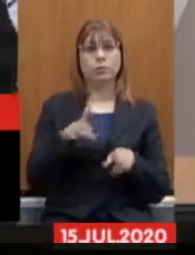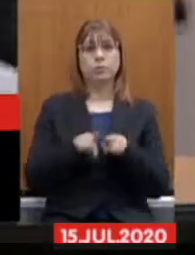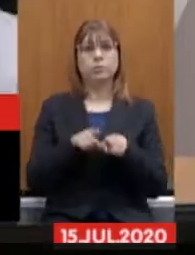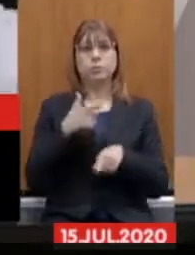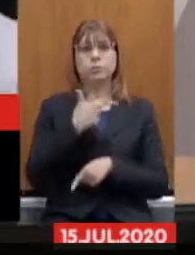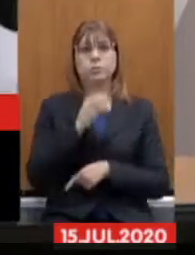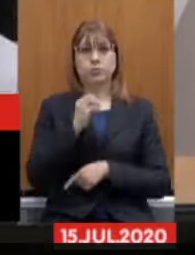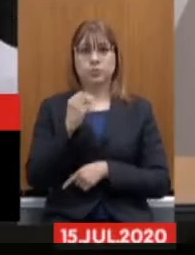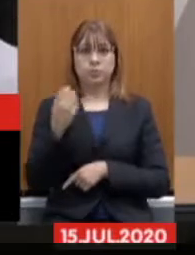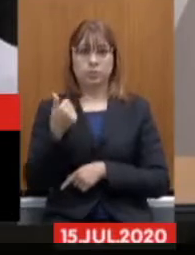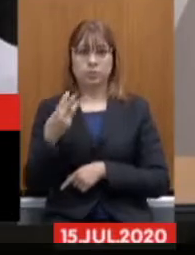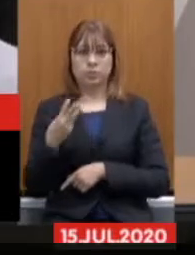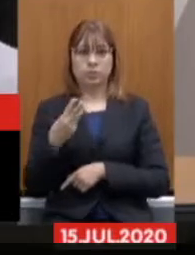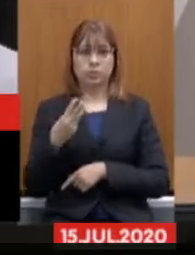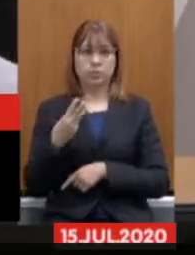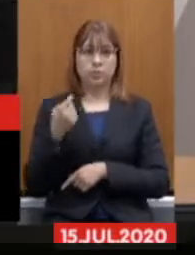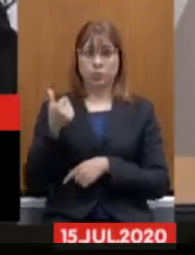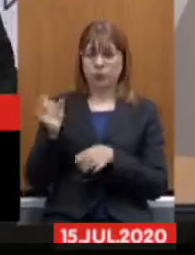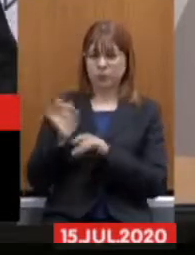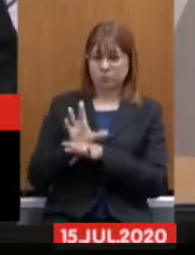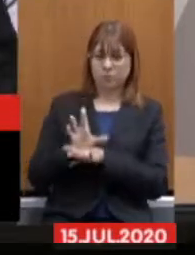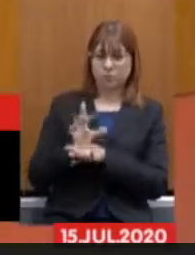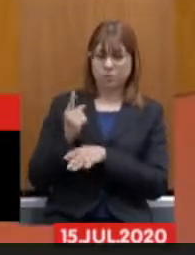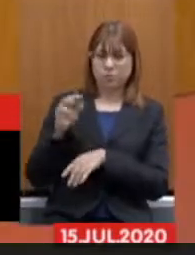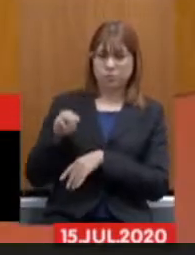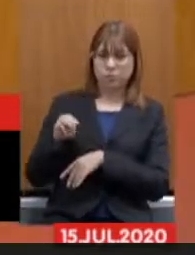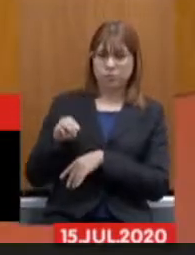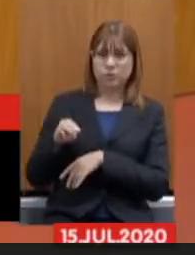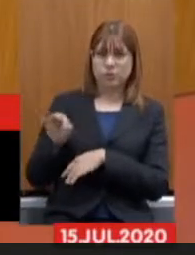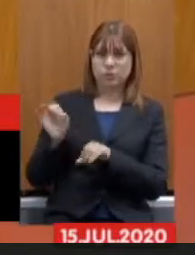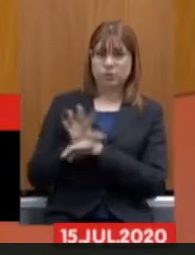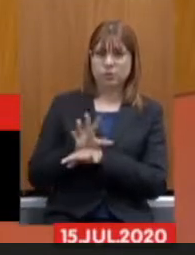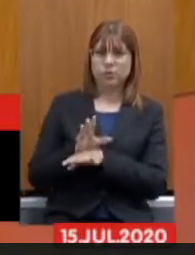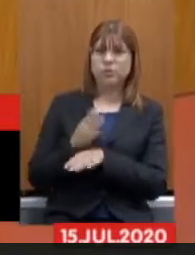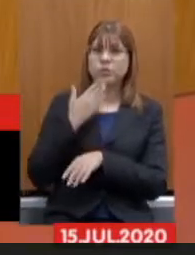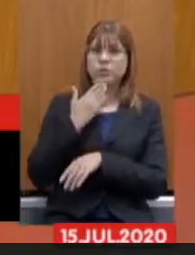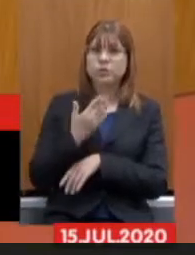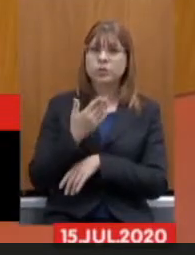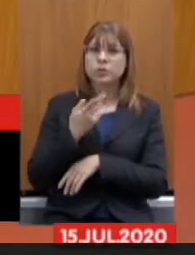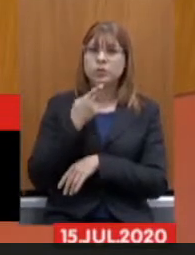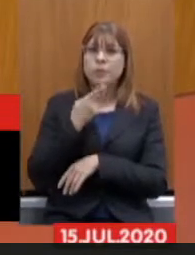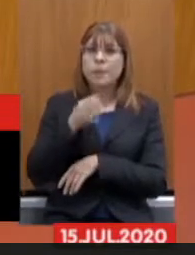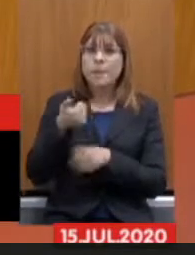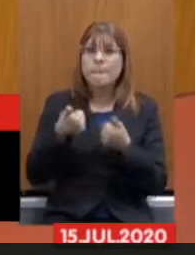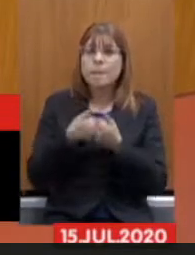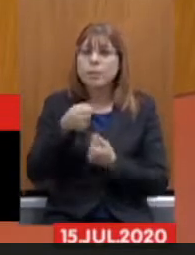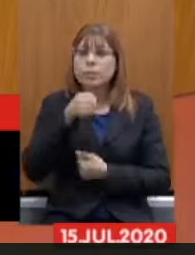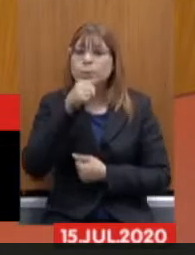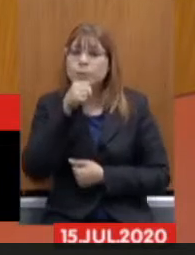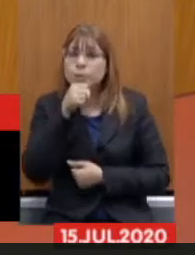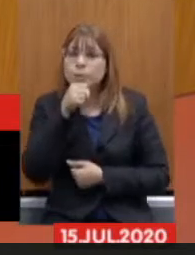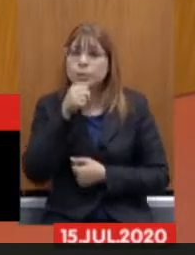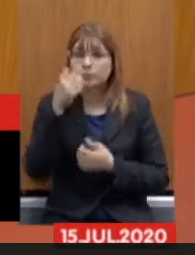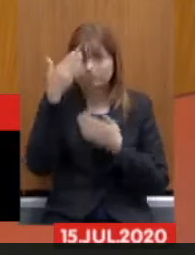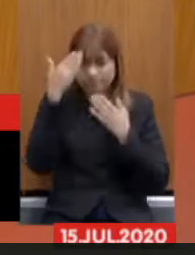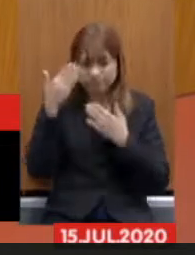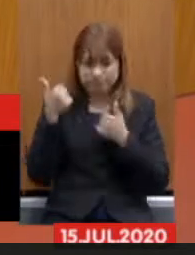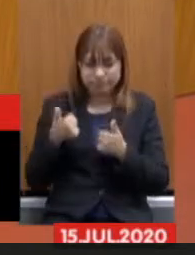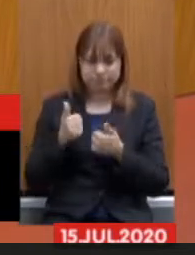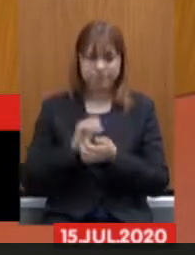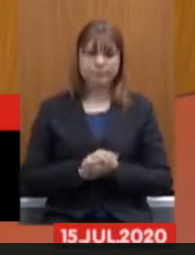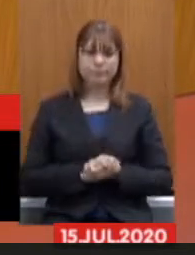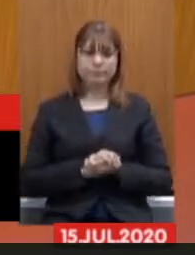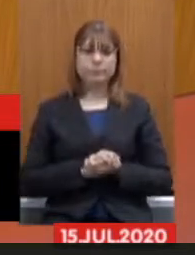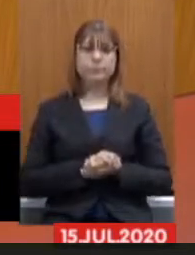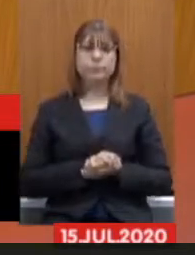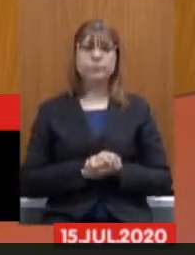antes é tudo bem mais um minuto do seu finalizar eu queria pedir que você falasse mais próximo ao microfone ah tá obrigado obrigado